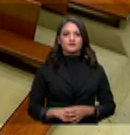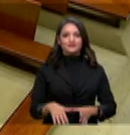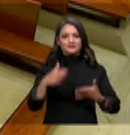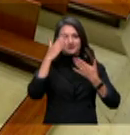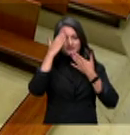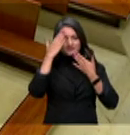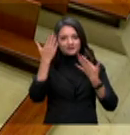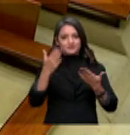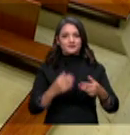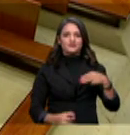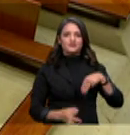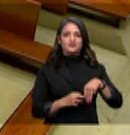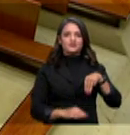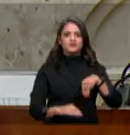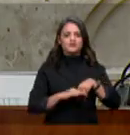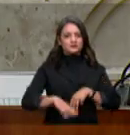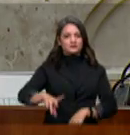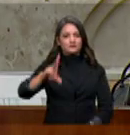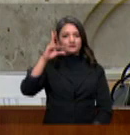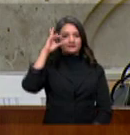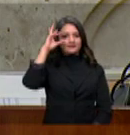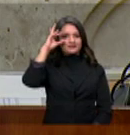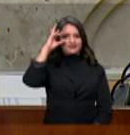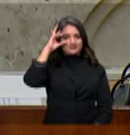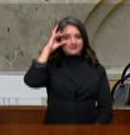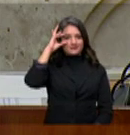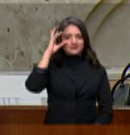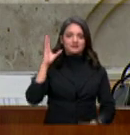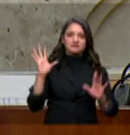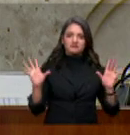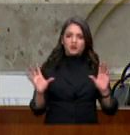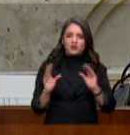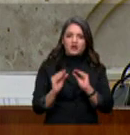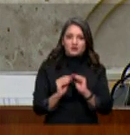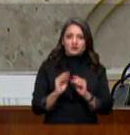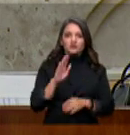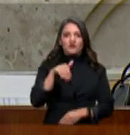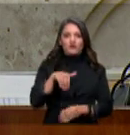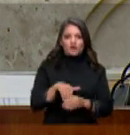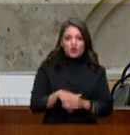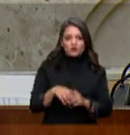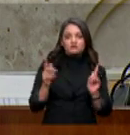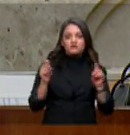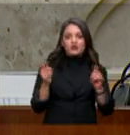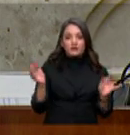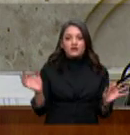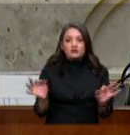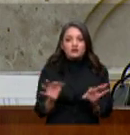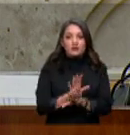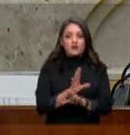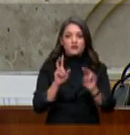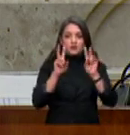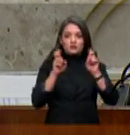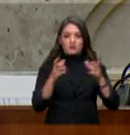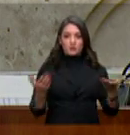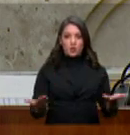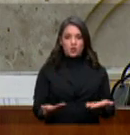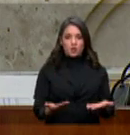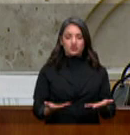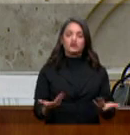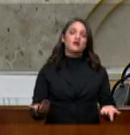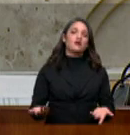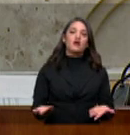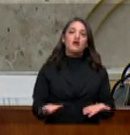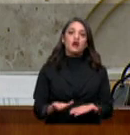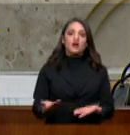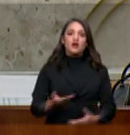obrigado, ministro André Mendonça, pela brevidade necessária para concluirmos esse tema. E passo